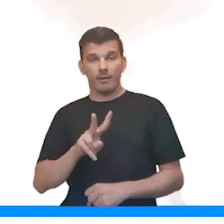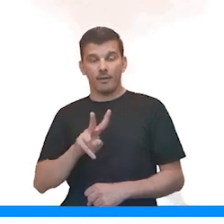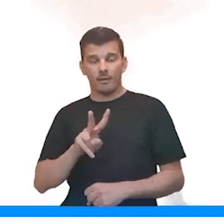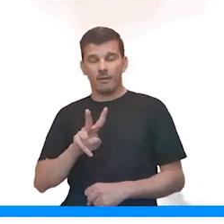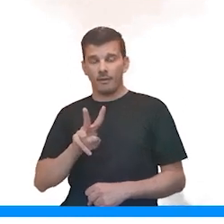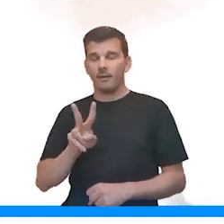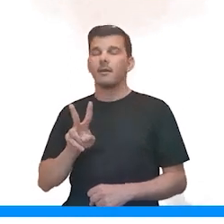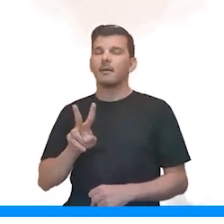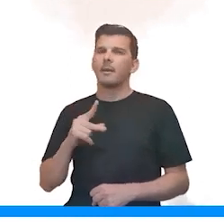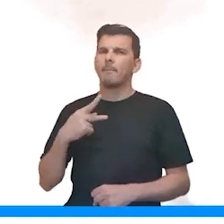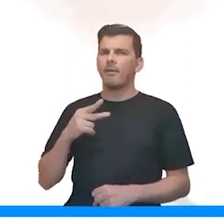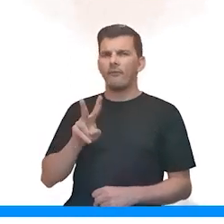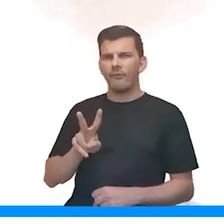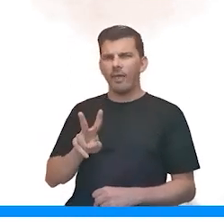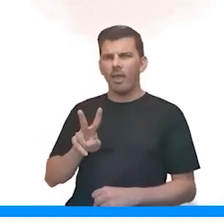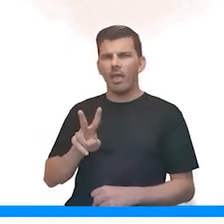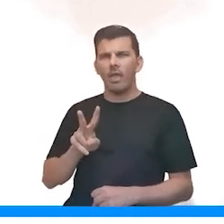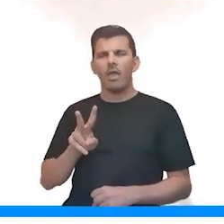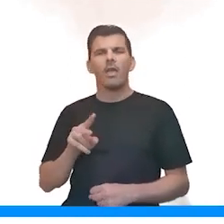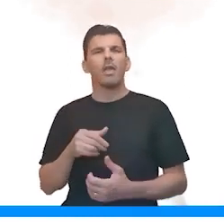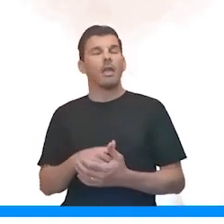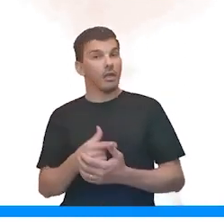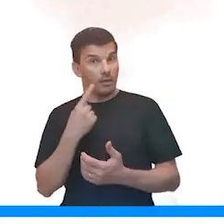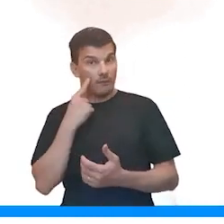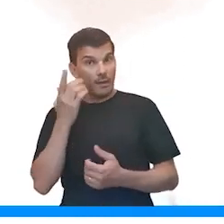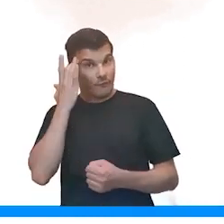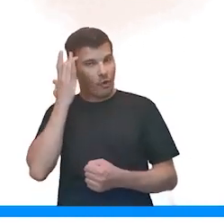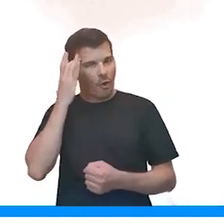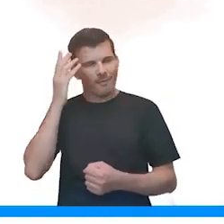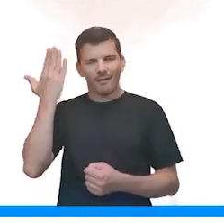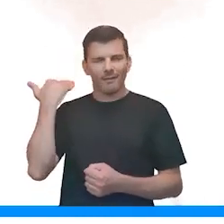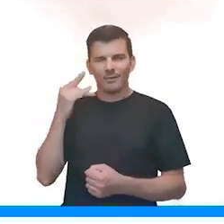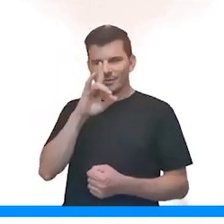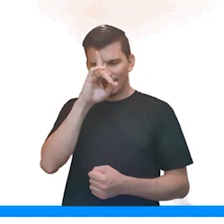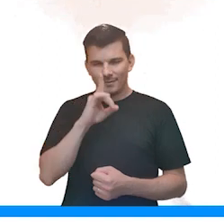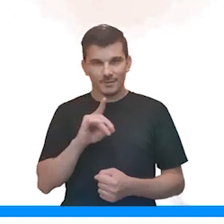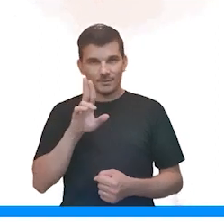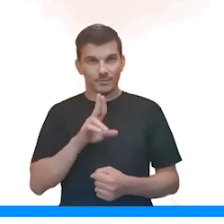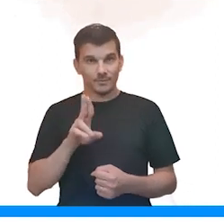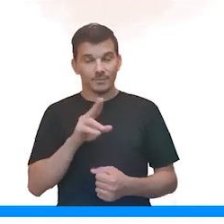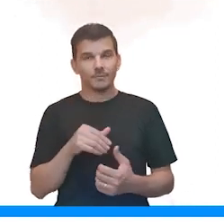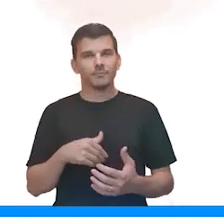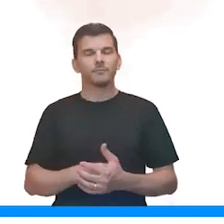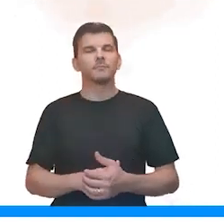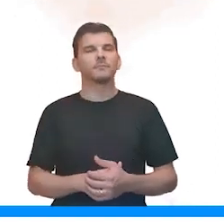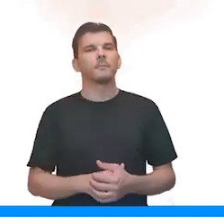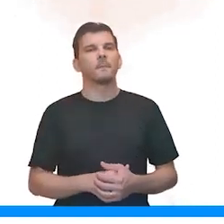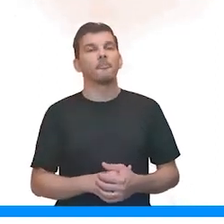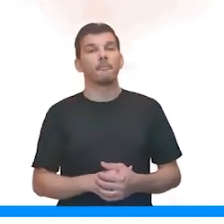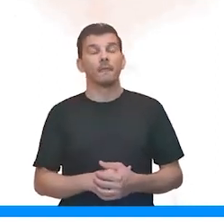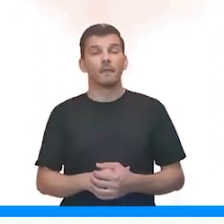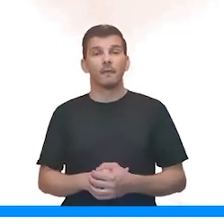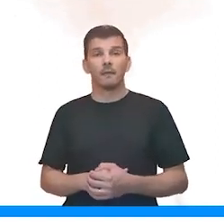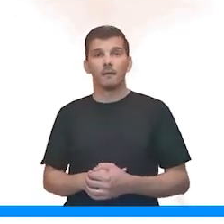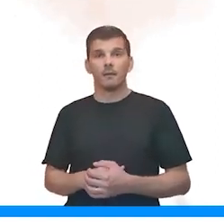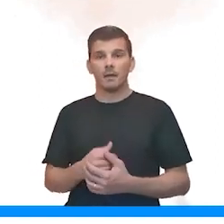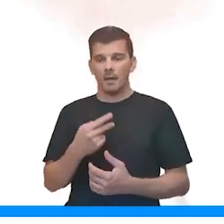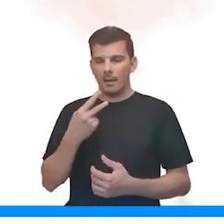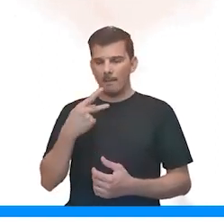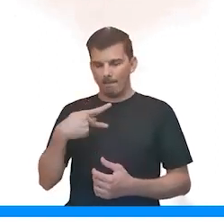para você... por você, né, ou para você, por você nunca rezei tanto, tá bom? Por você nunca rezei tanto, fica